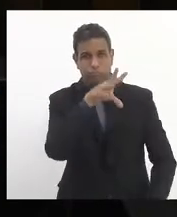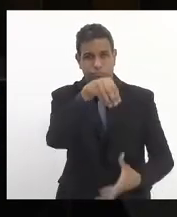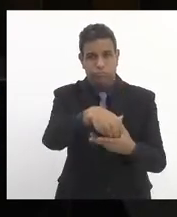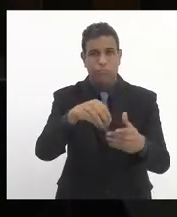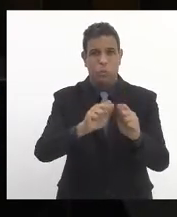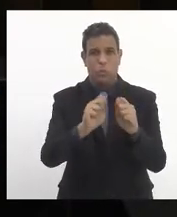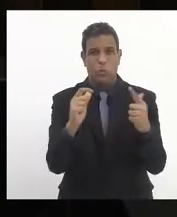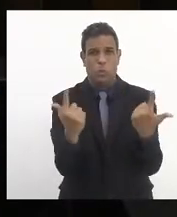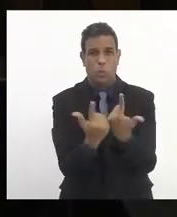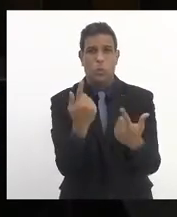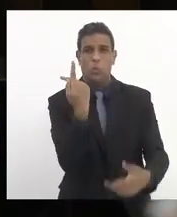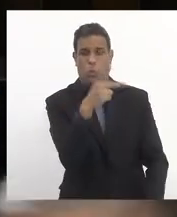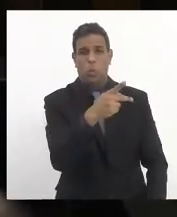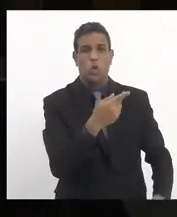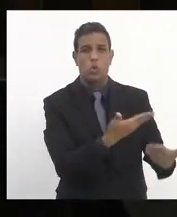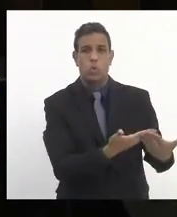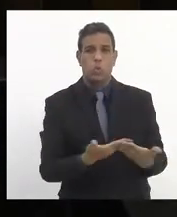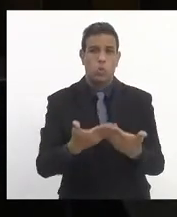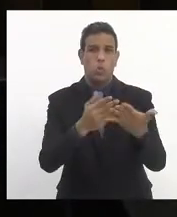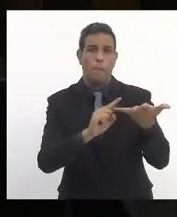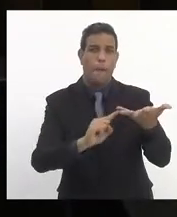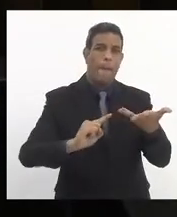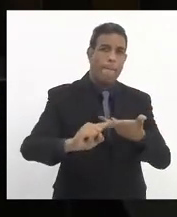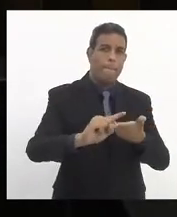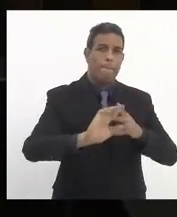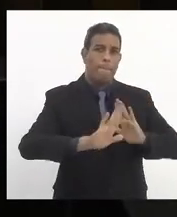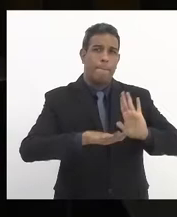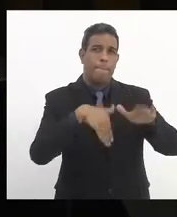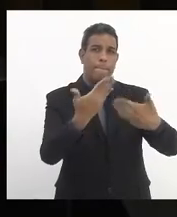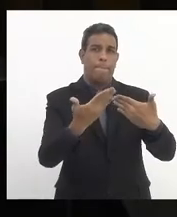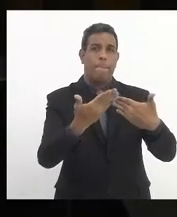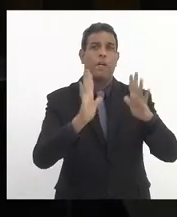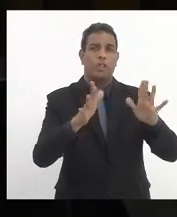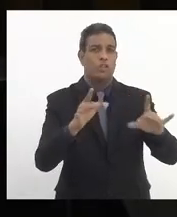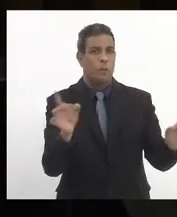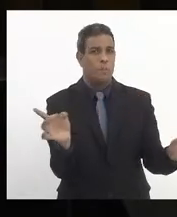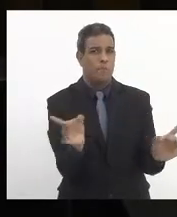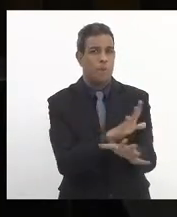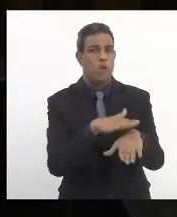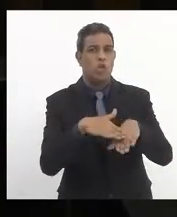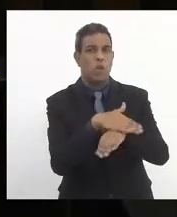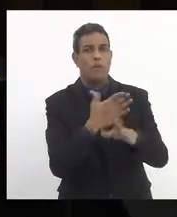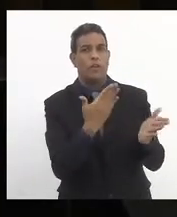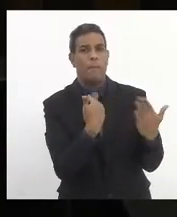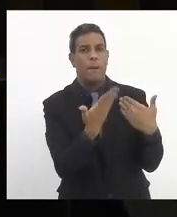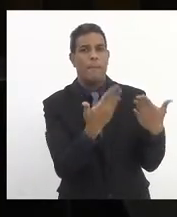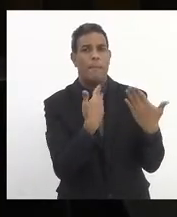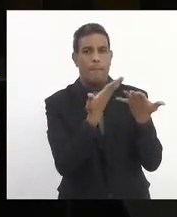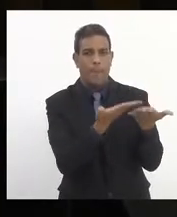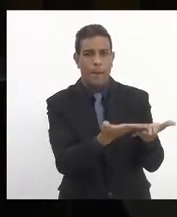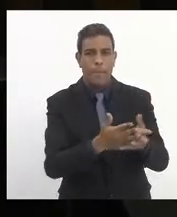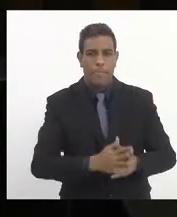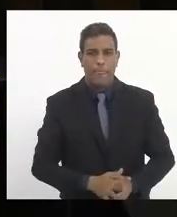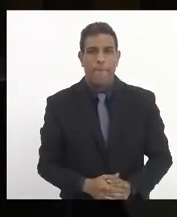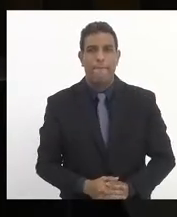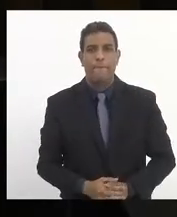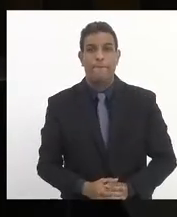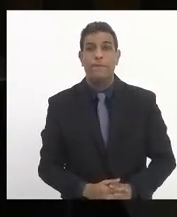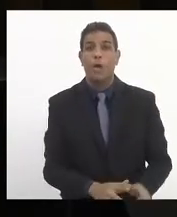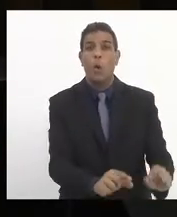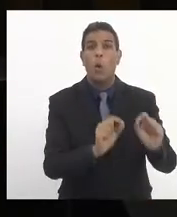um estudioso do processo produtivo, já conversamos diversas vezes,